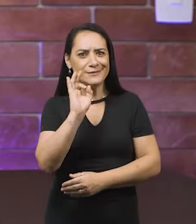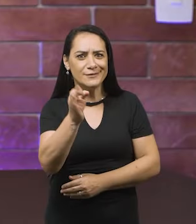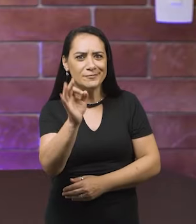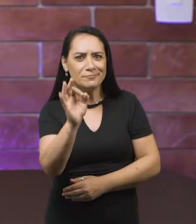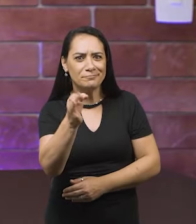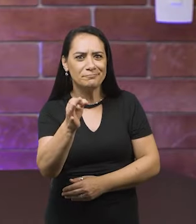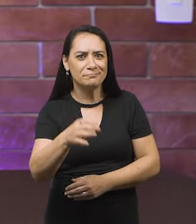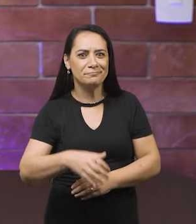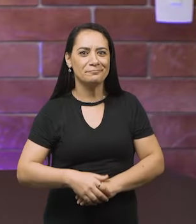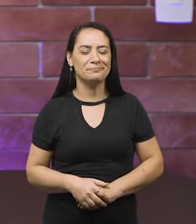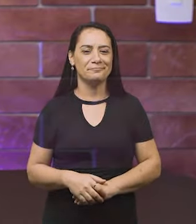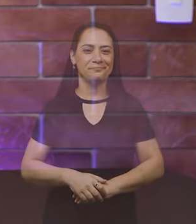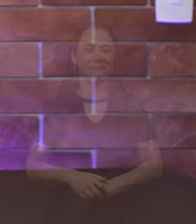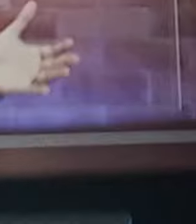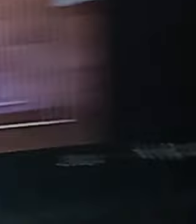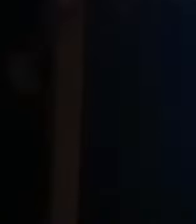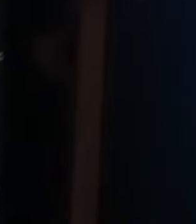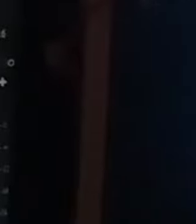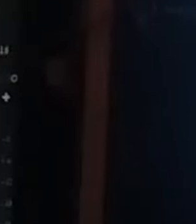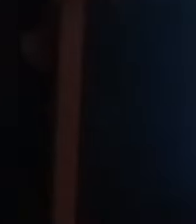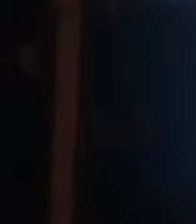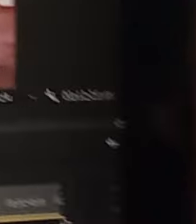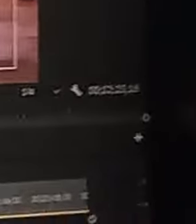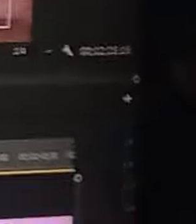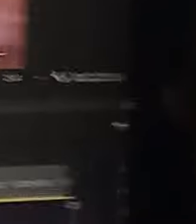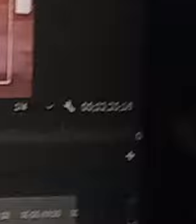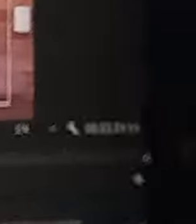Tristeza. Que tristeza, não é mesmo, editor?